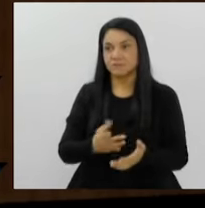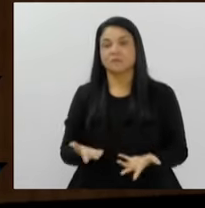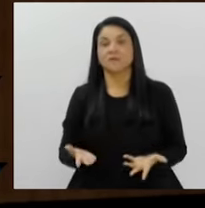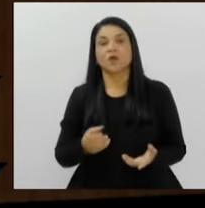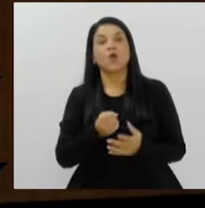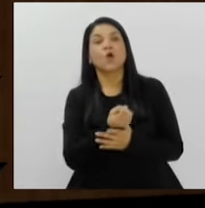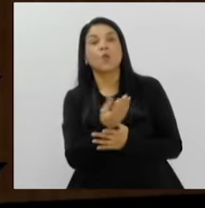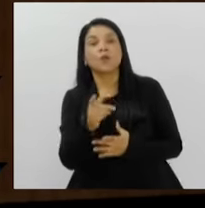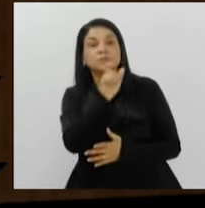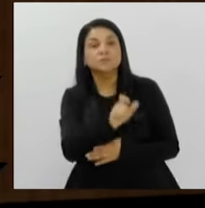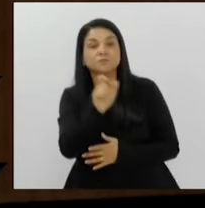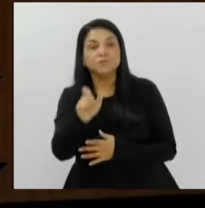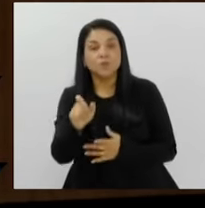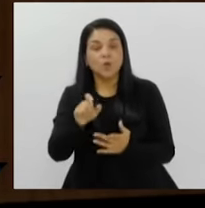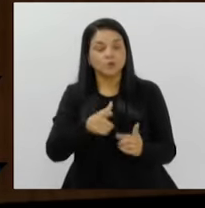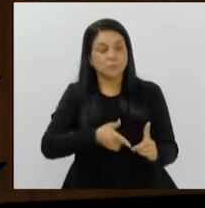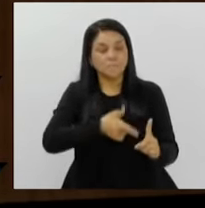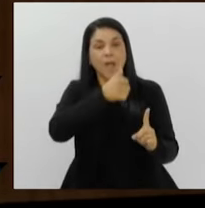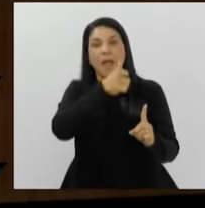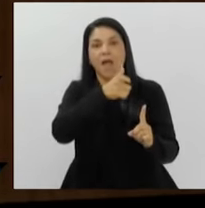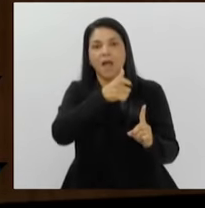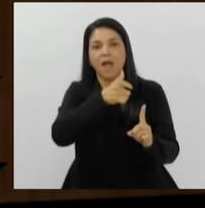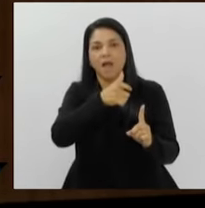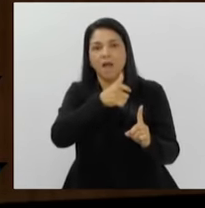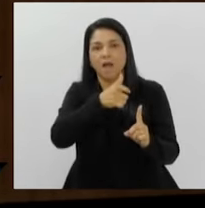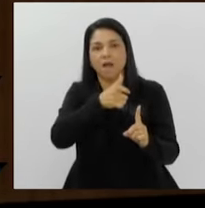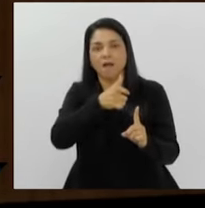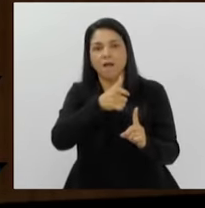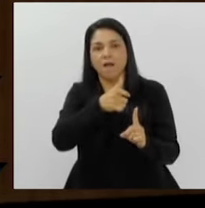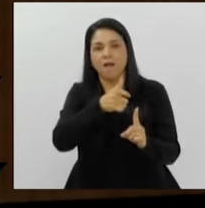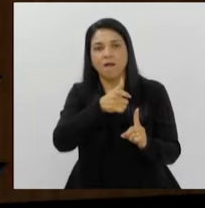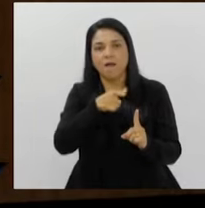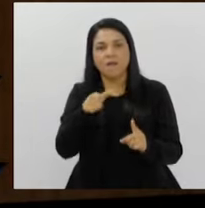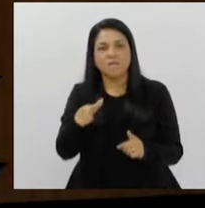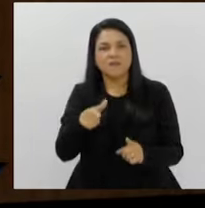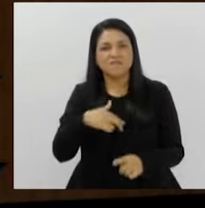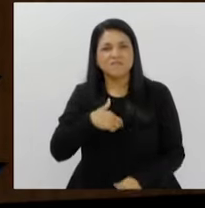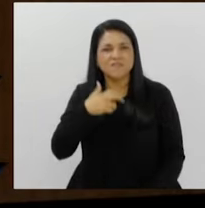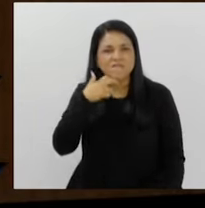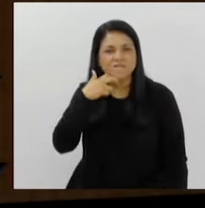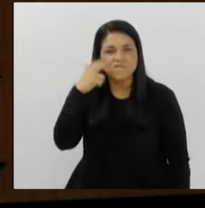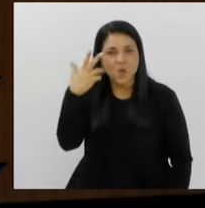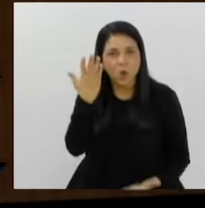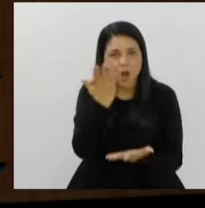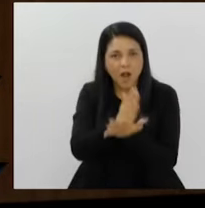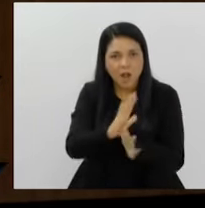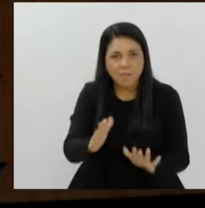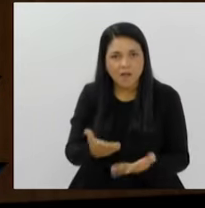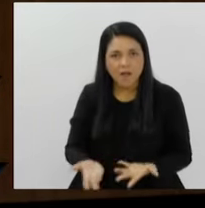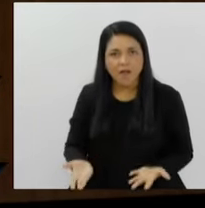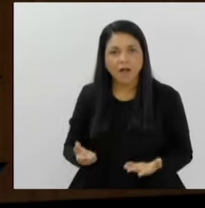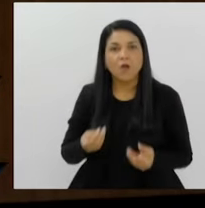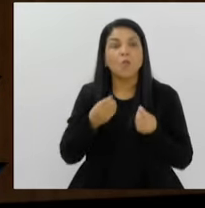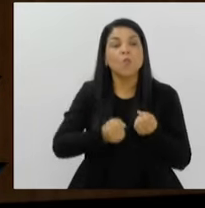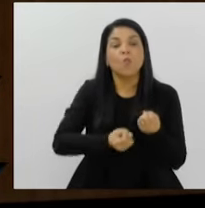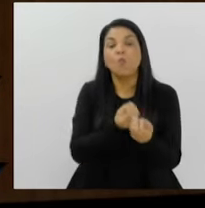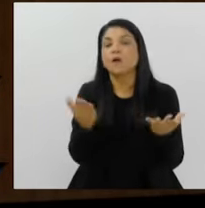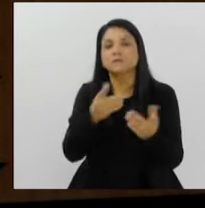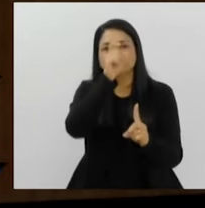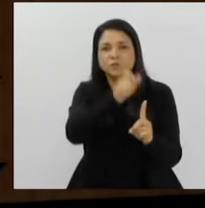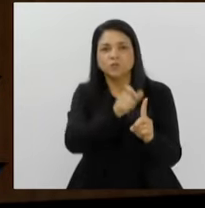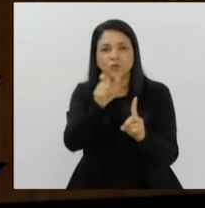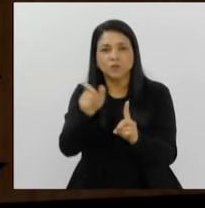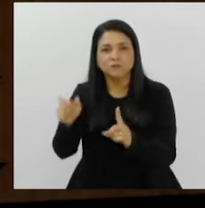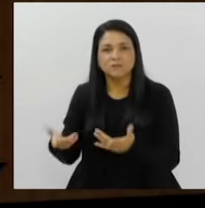Quantas pessoas terão que ser baleadas para essa sem vergonhice acabar?